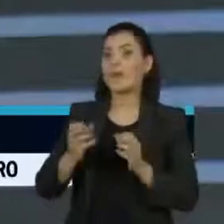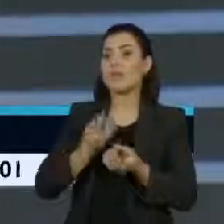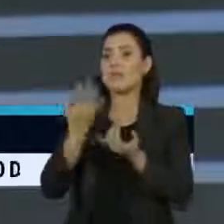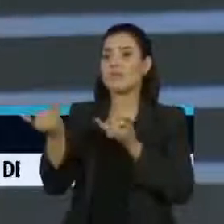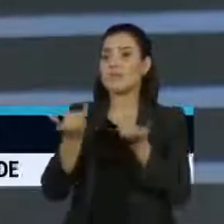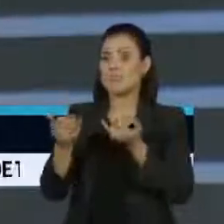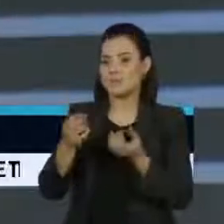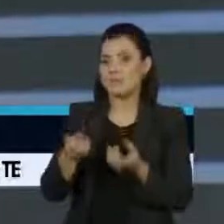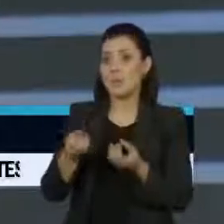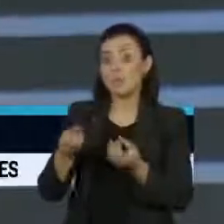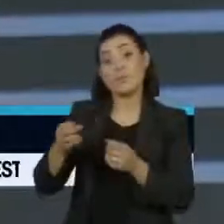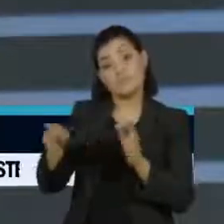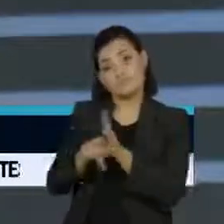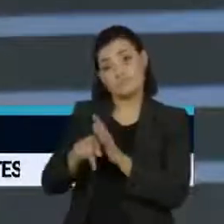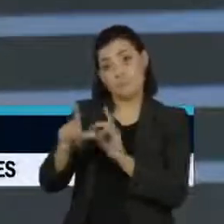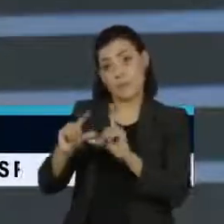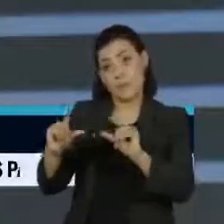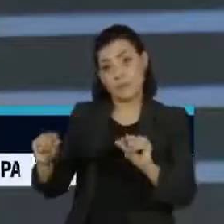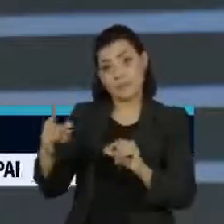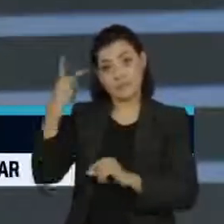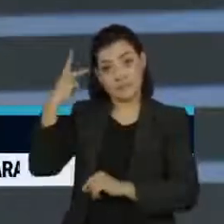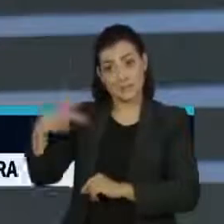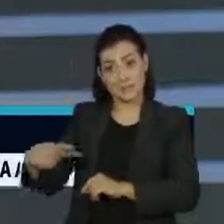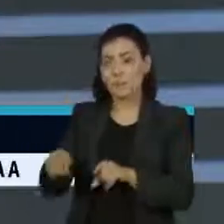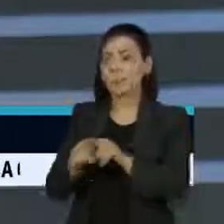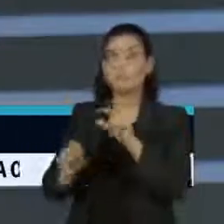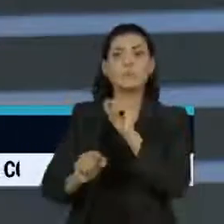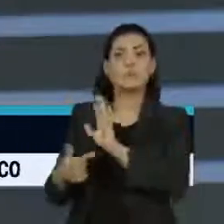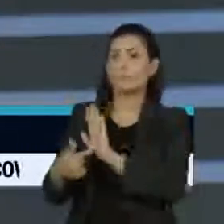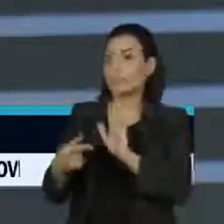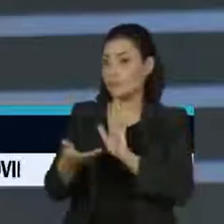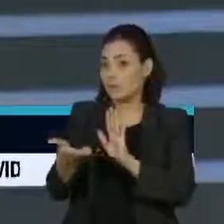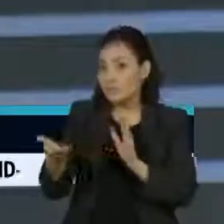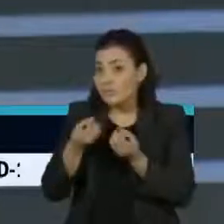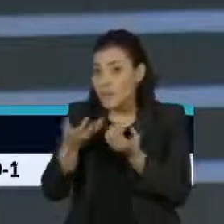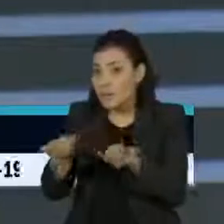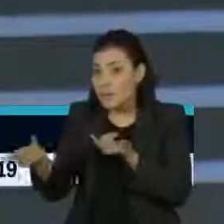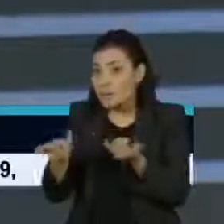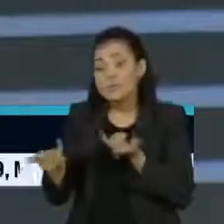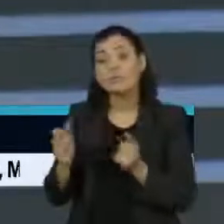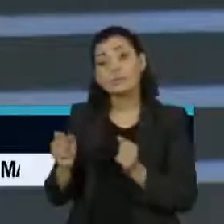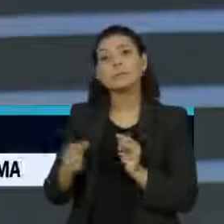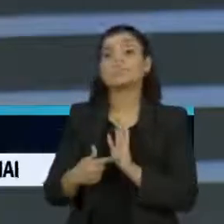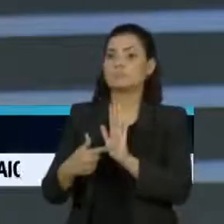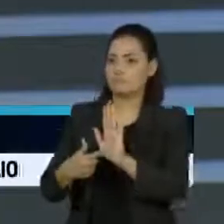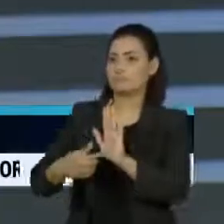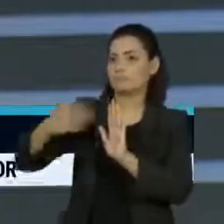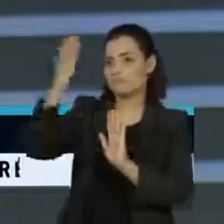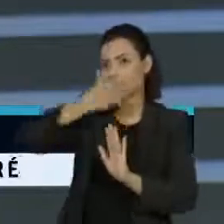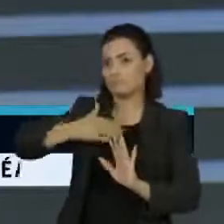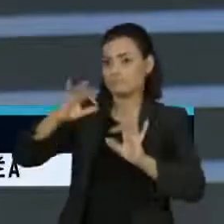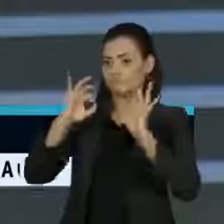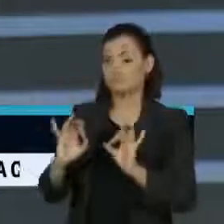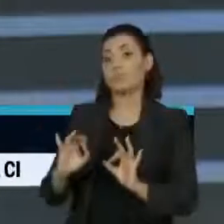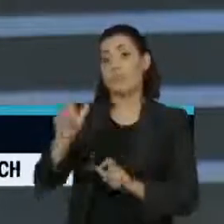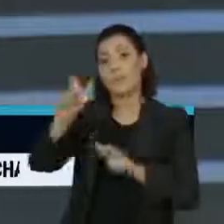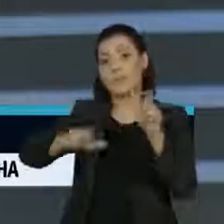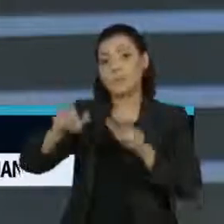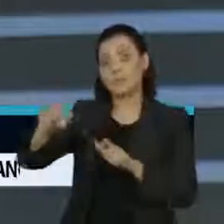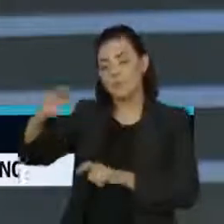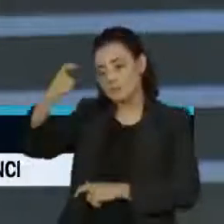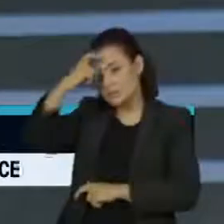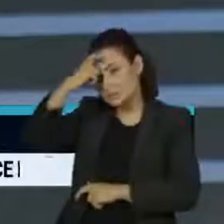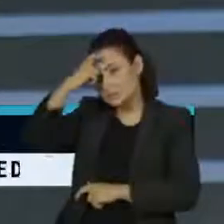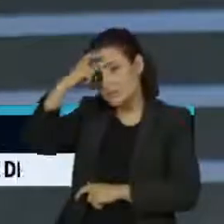tem em Brasília, mesmo em São Paulo, a integração da base de dados vai levar, sem dúvida alguma, às pessoas que